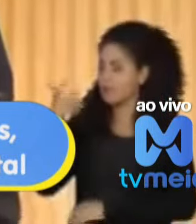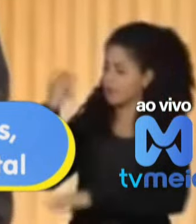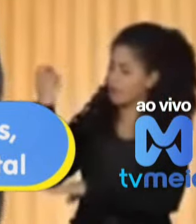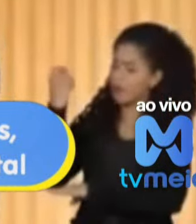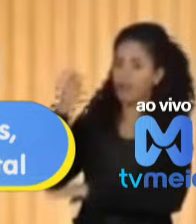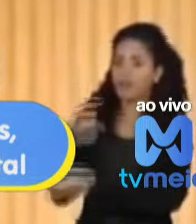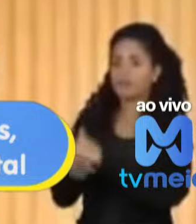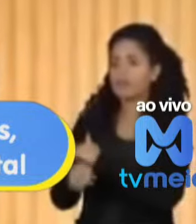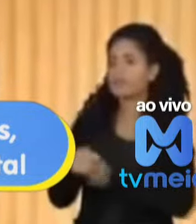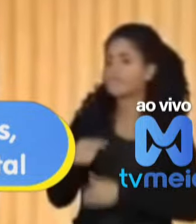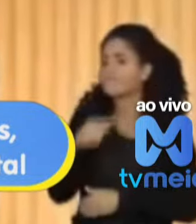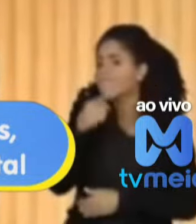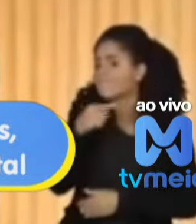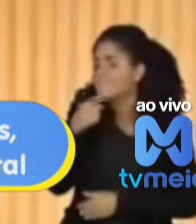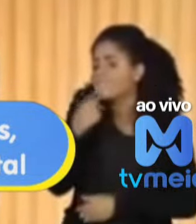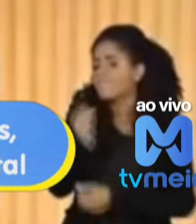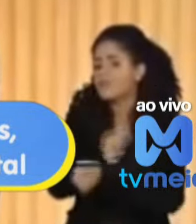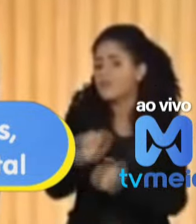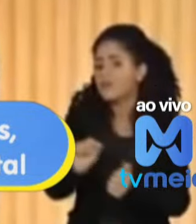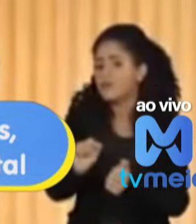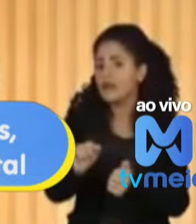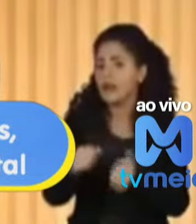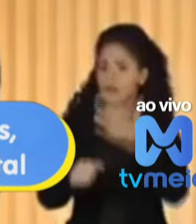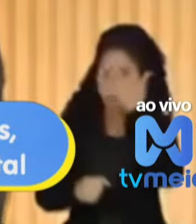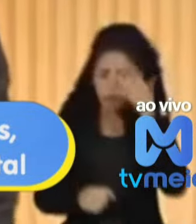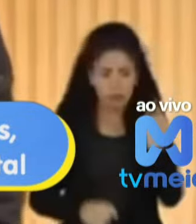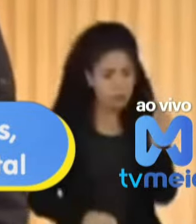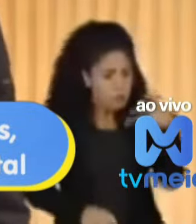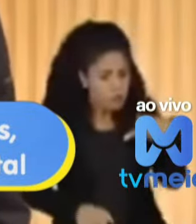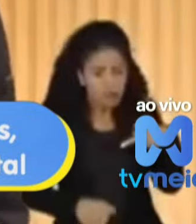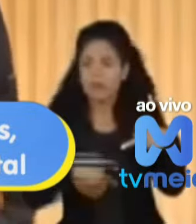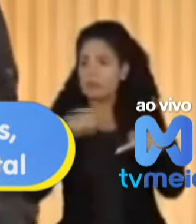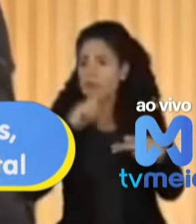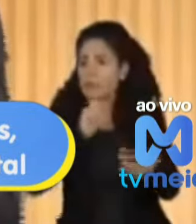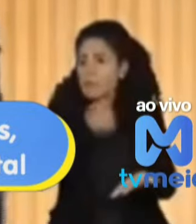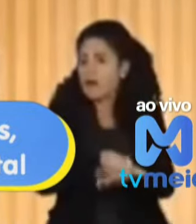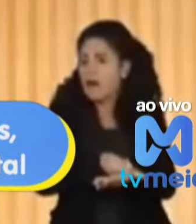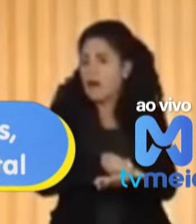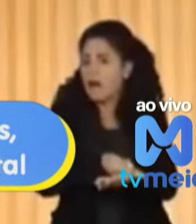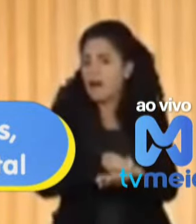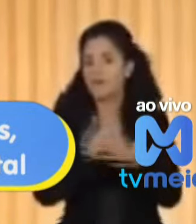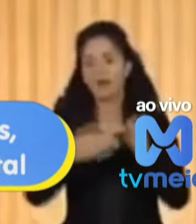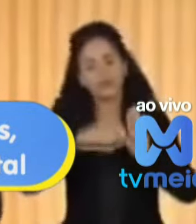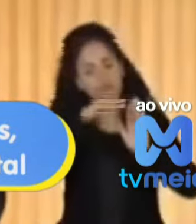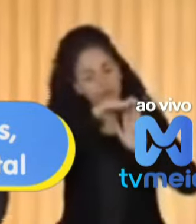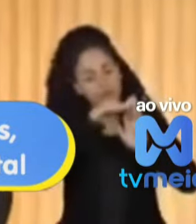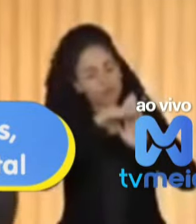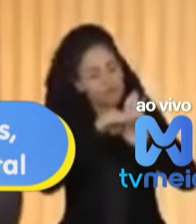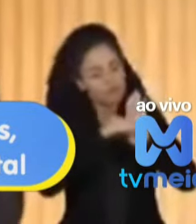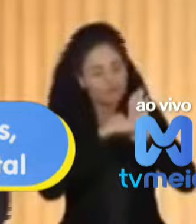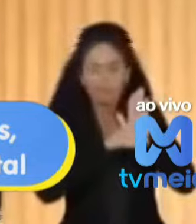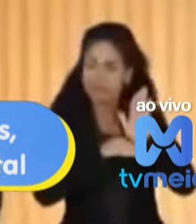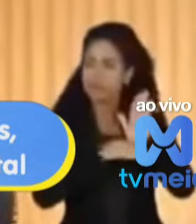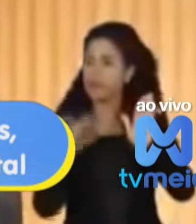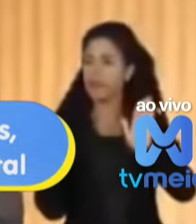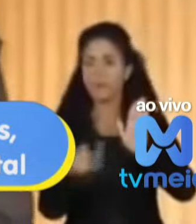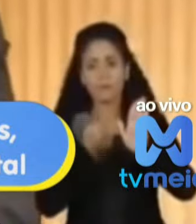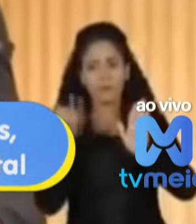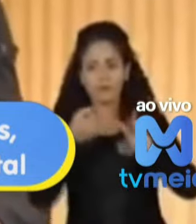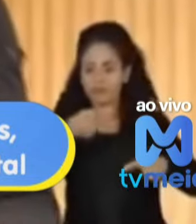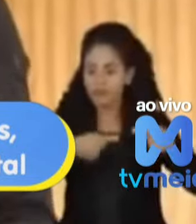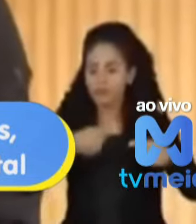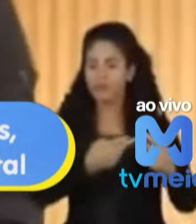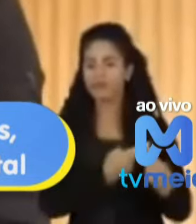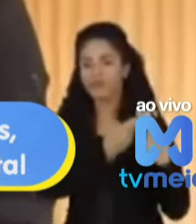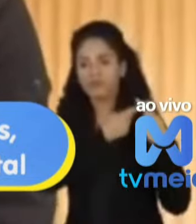eh inclusive eh o leite defendeu as mudanças no Código Ambiental afirmando aí que as alterações visam ajustar procedimentos e